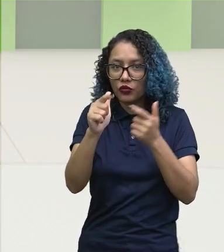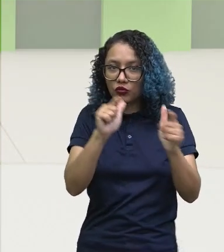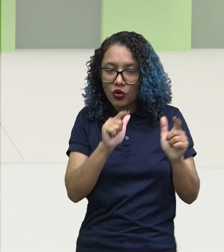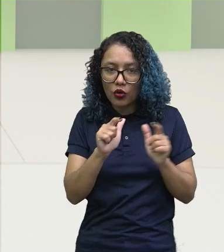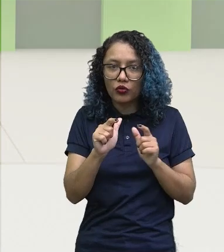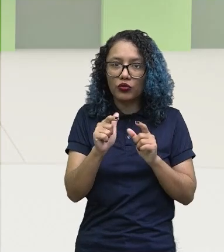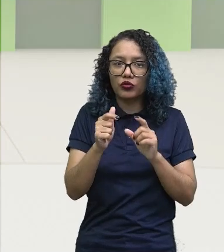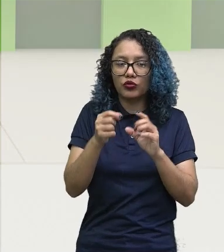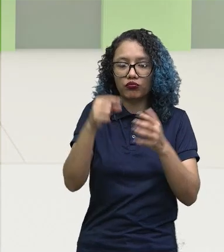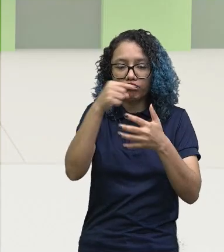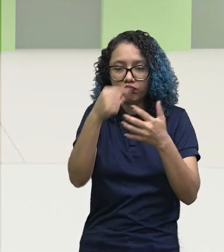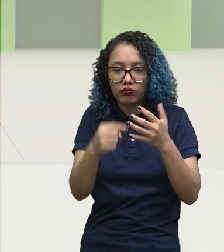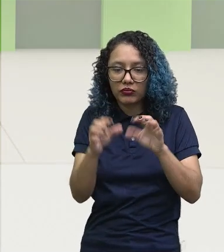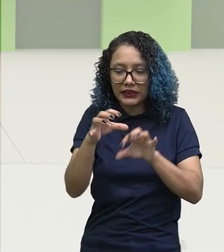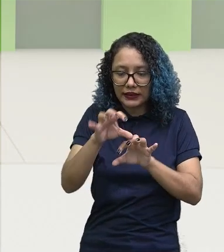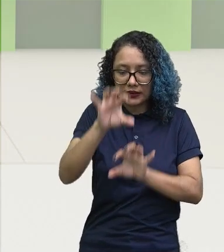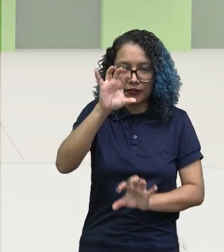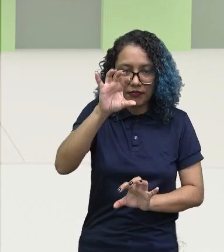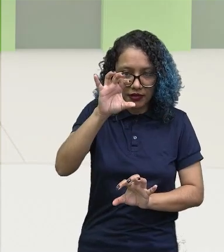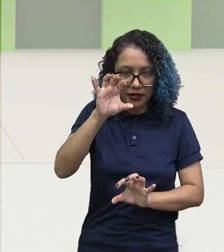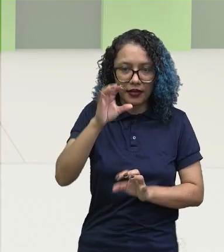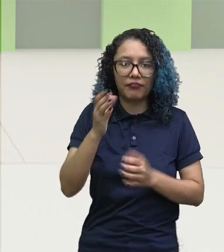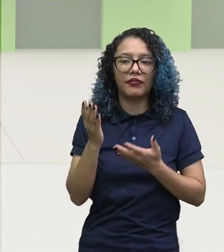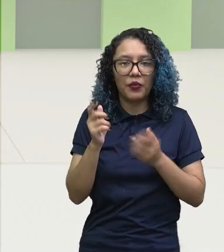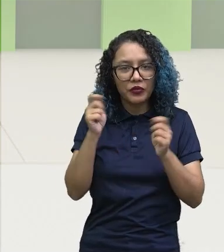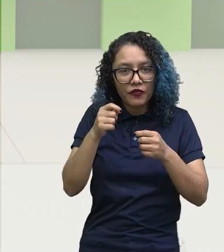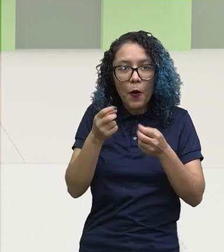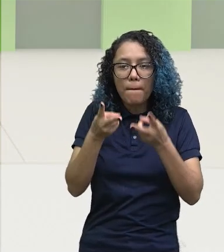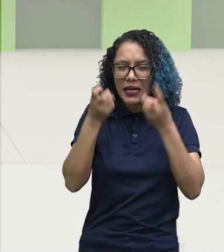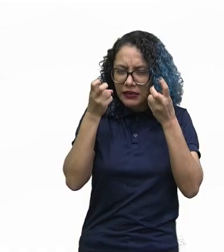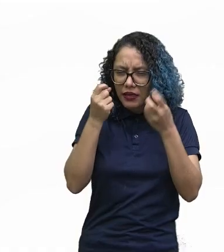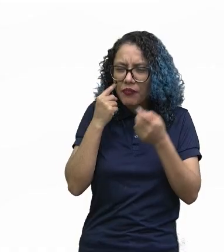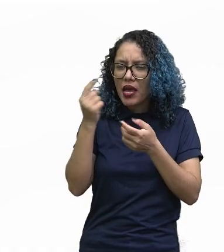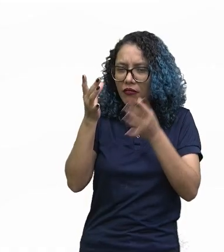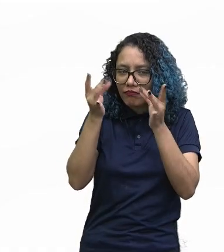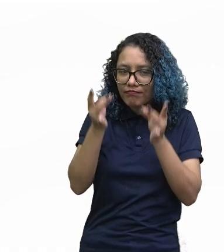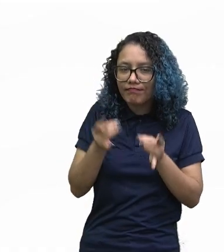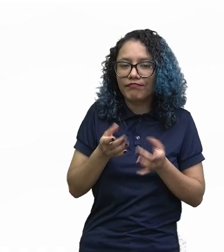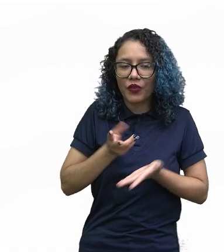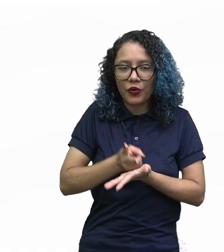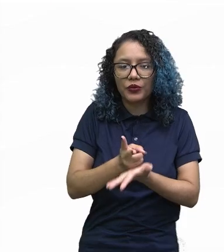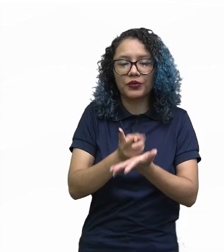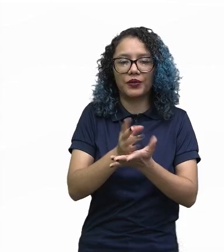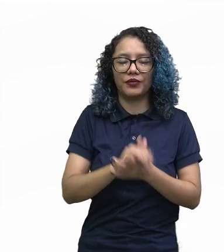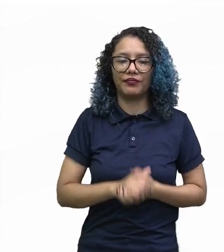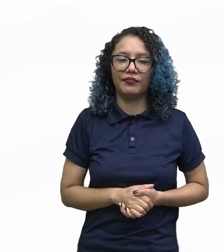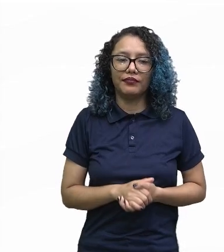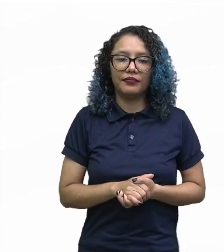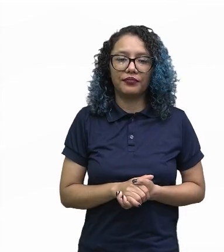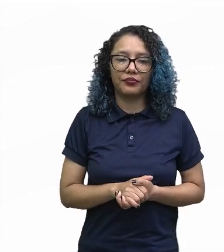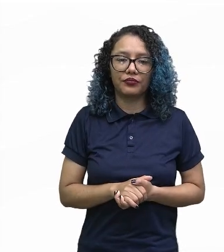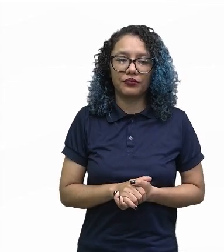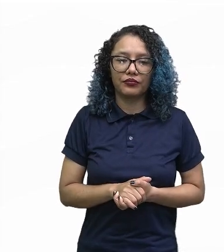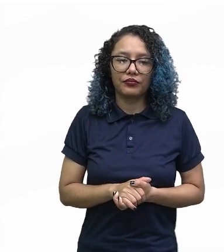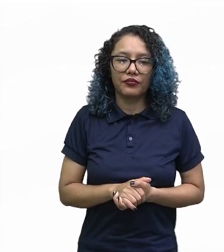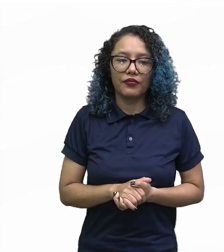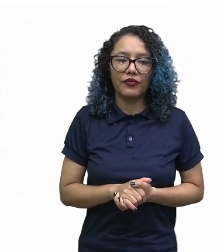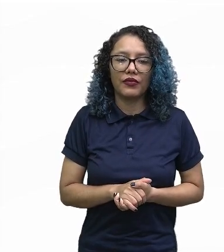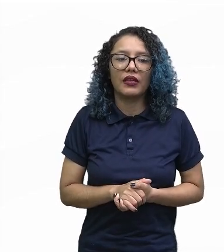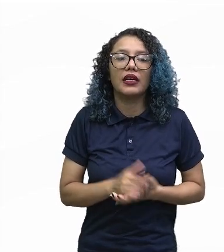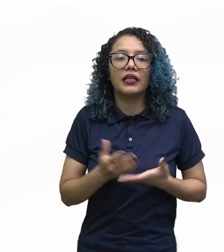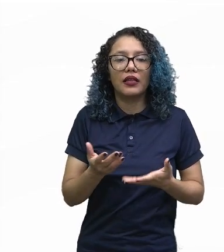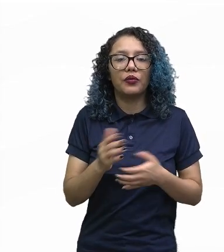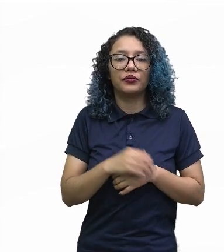Aí a gente conseguir visualizar com mais detalhes, certo? Vamos ver aí, continuando o nosso sistema cardiovascular, nós temos os